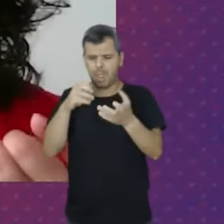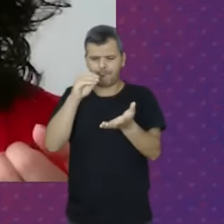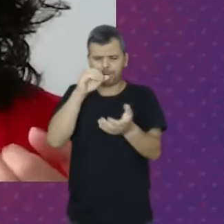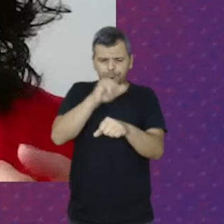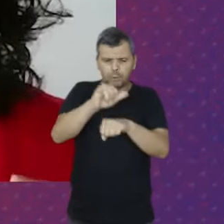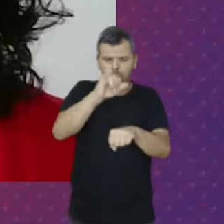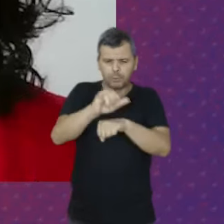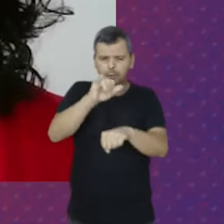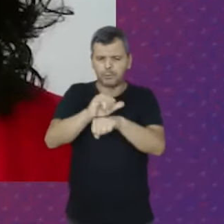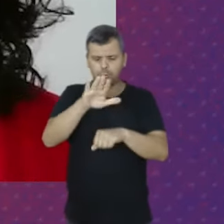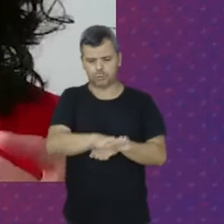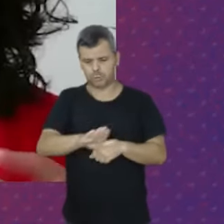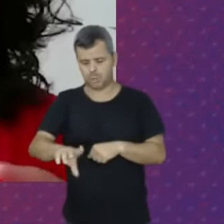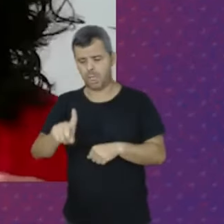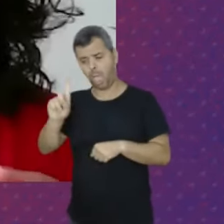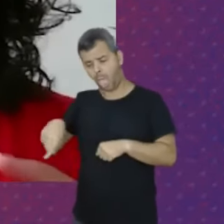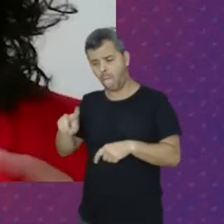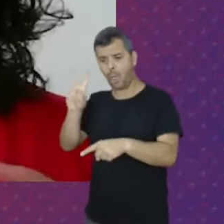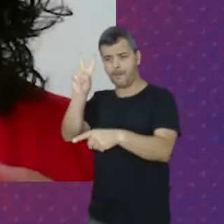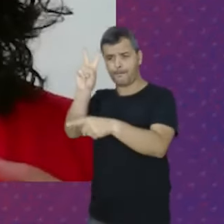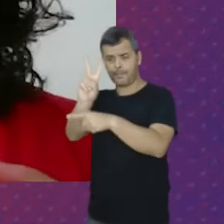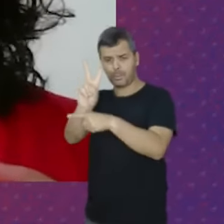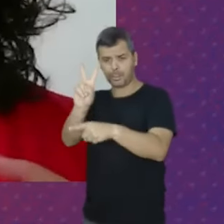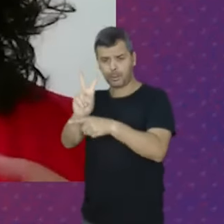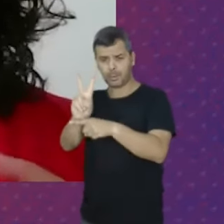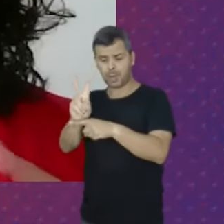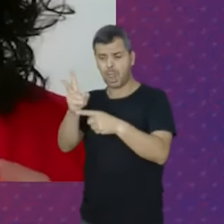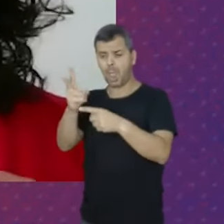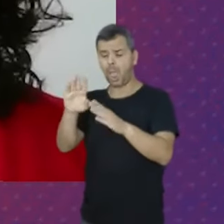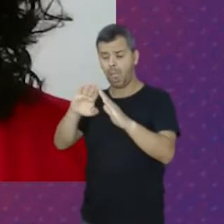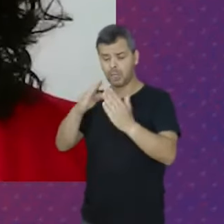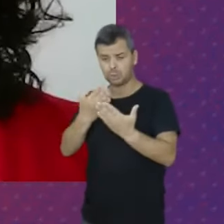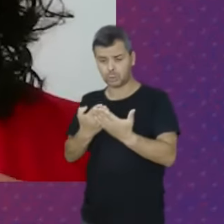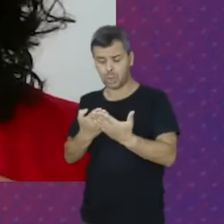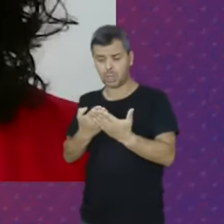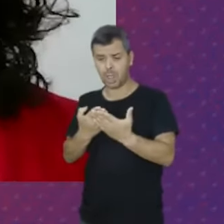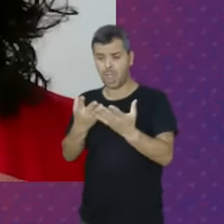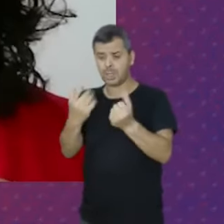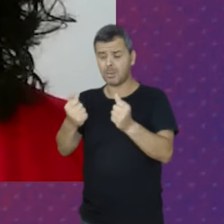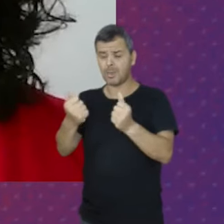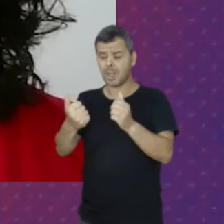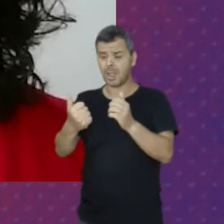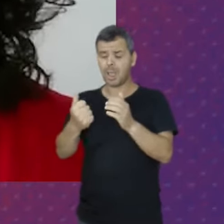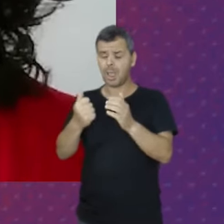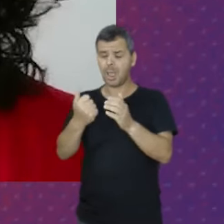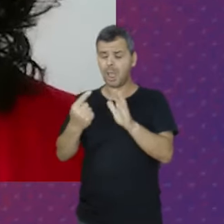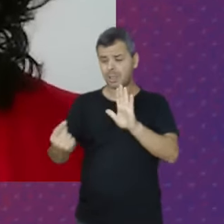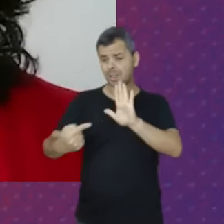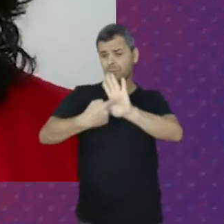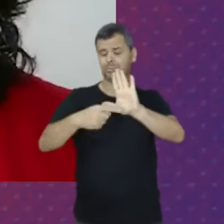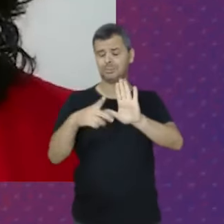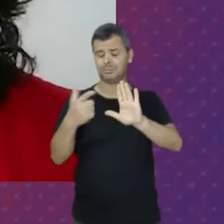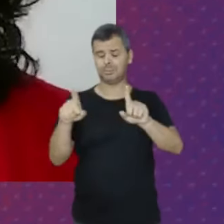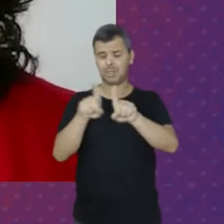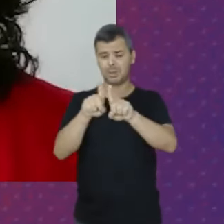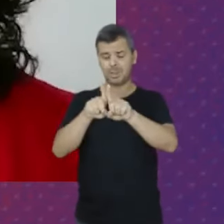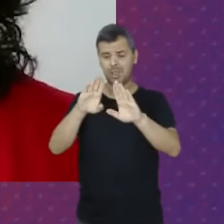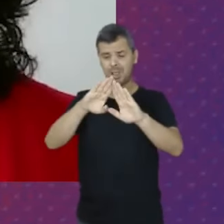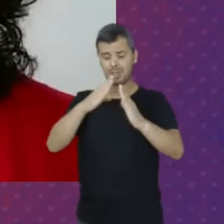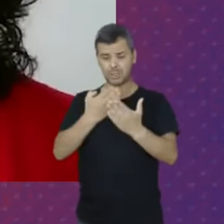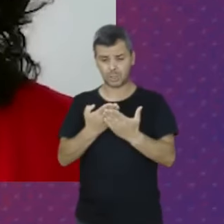é uma forma de proteção. A escola recebe muitas vezes a denúncia, é uma forma de proteção. E também na